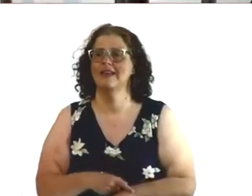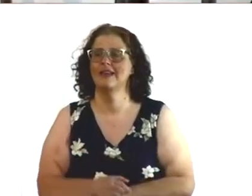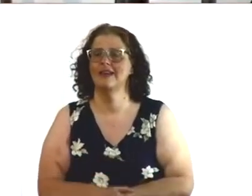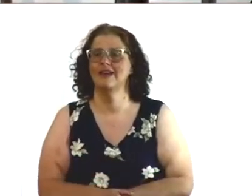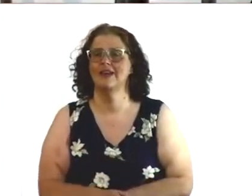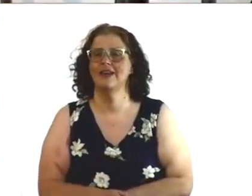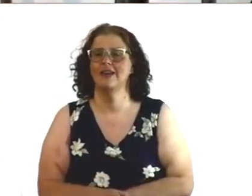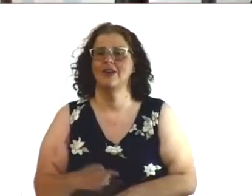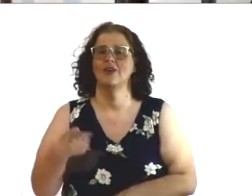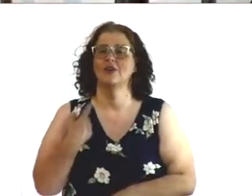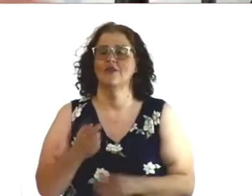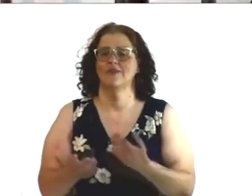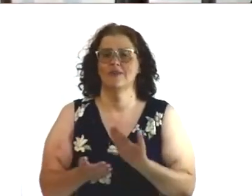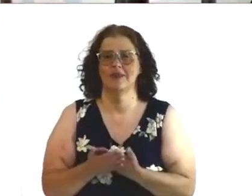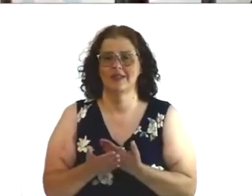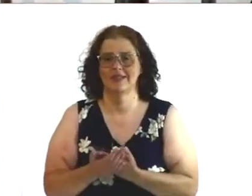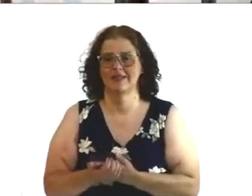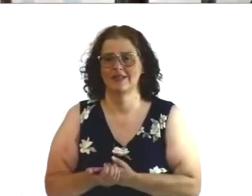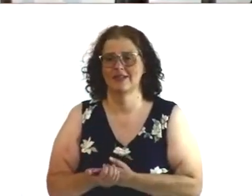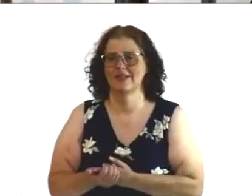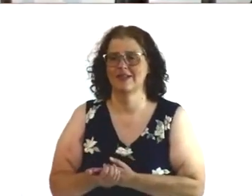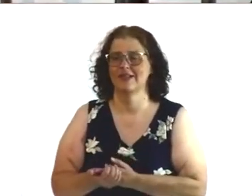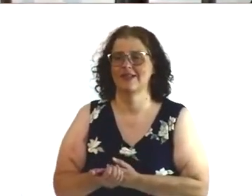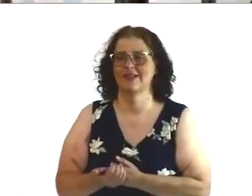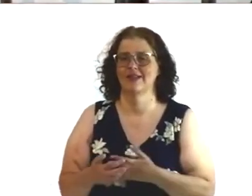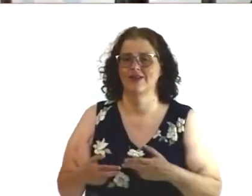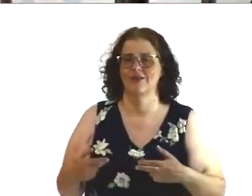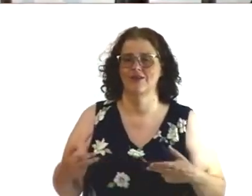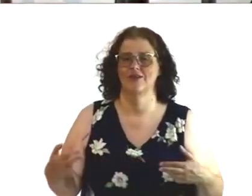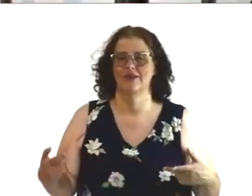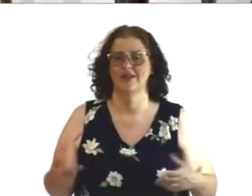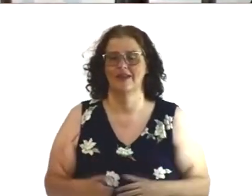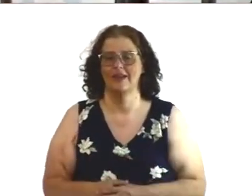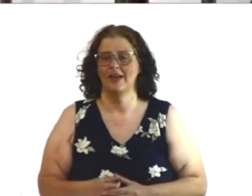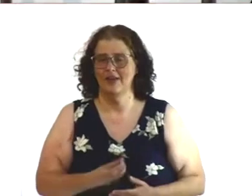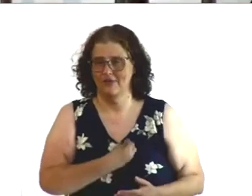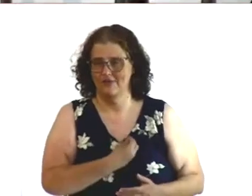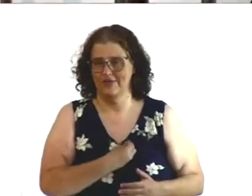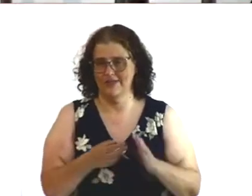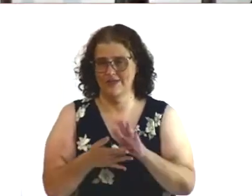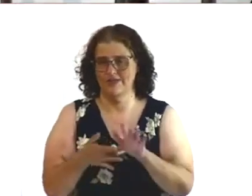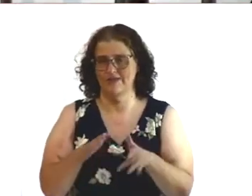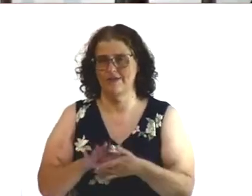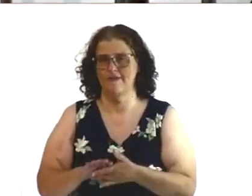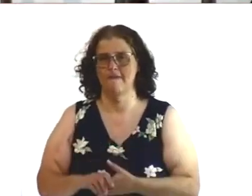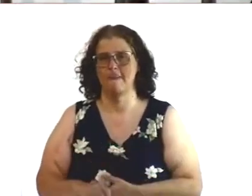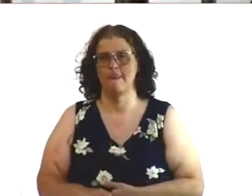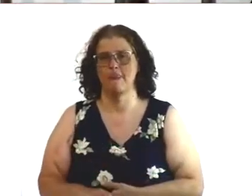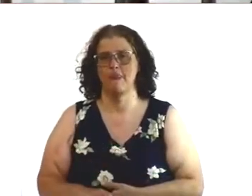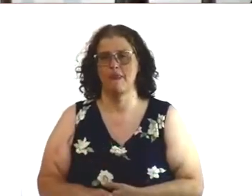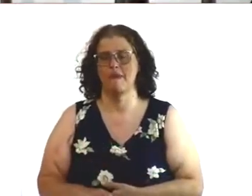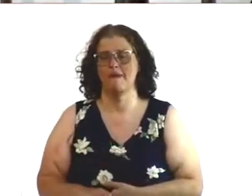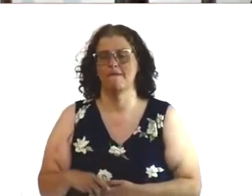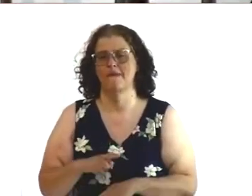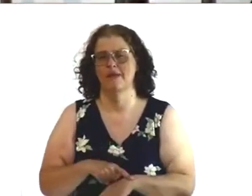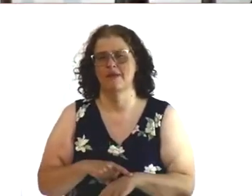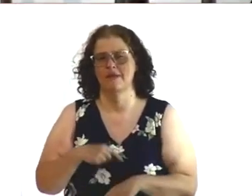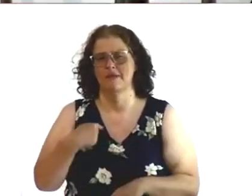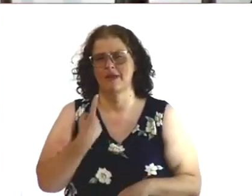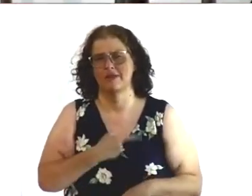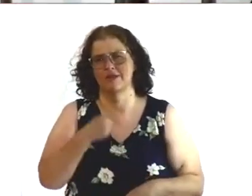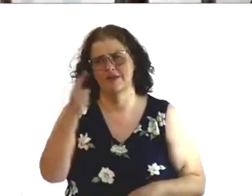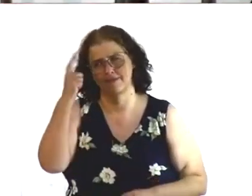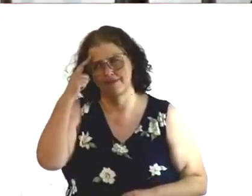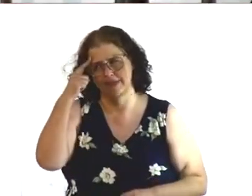Nós estamos estudando, entre outras coisas também, a vinda de Jesus, né? E esse é um momento para refletirmos